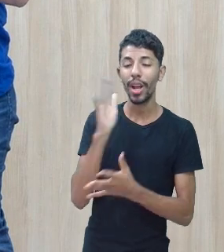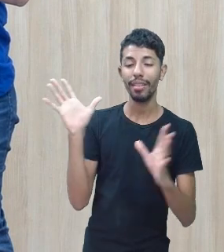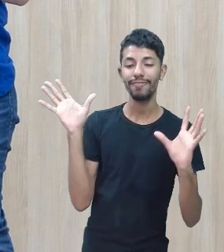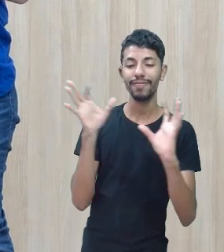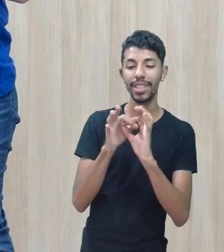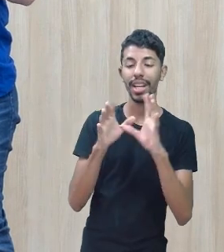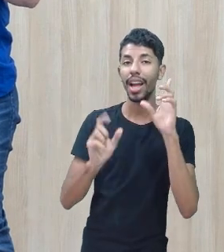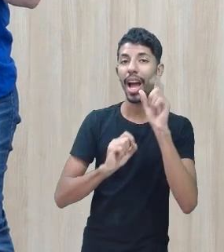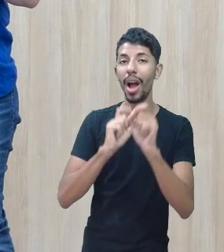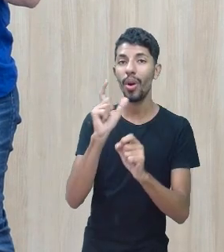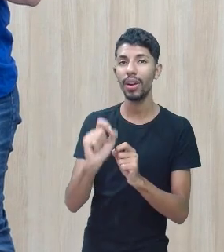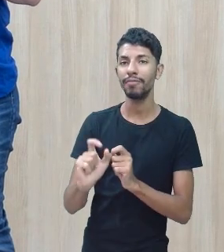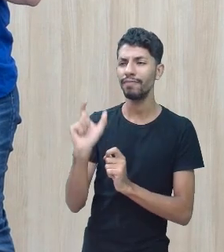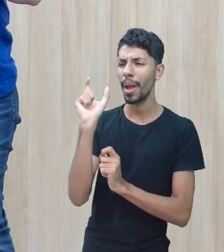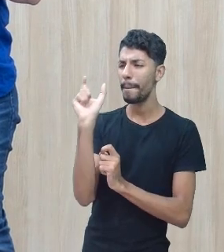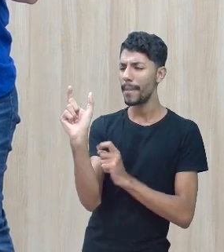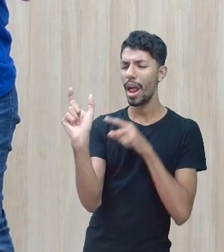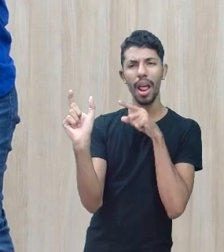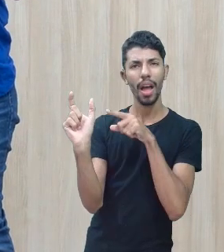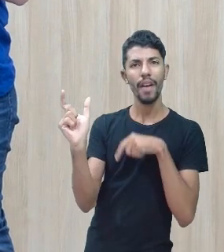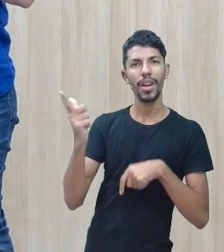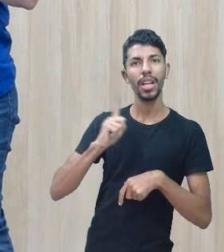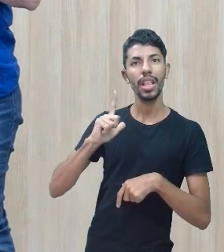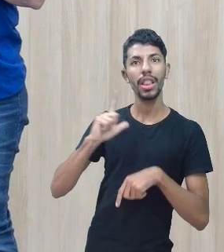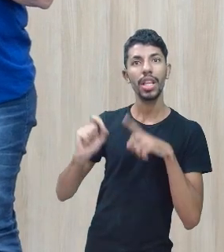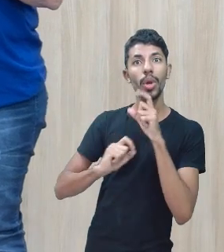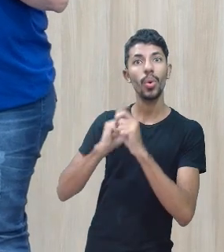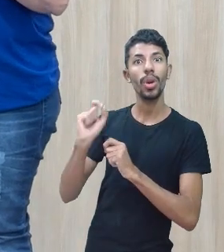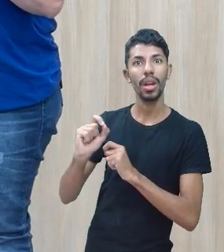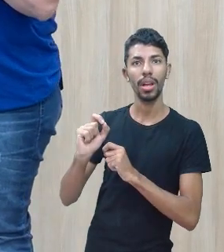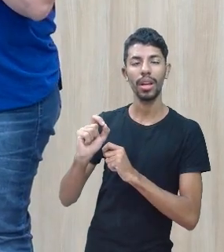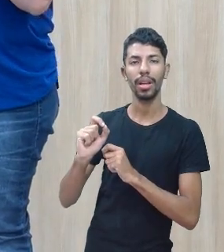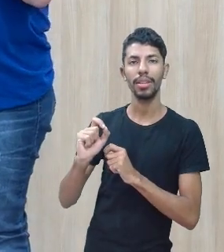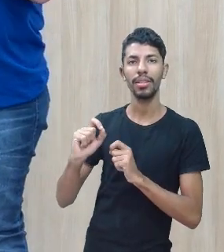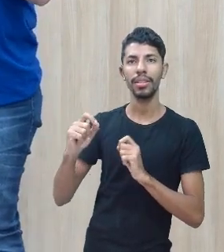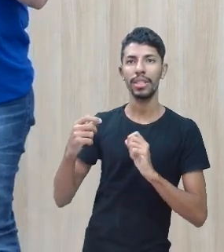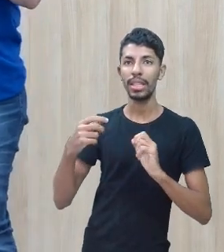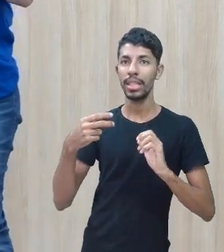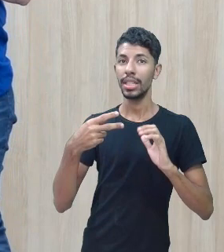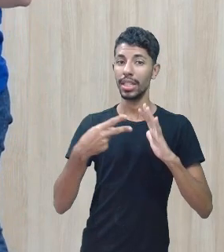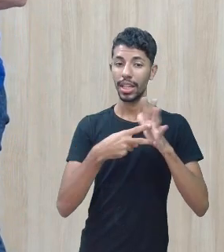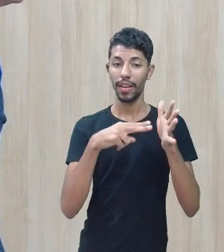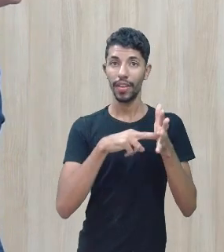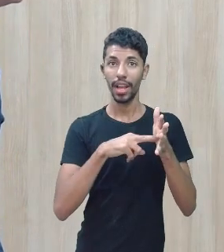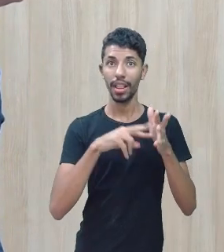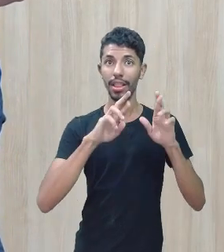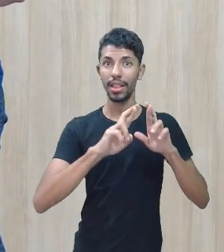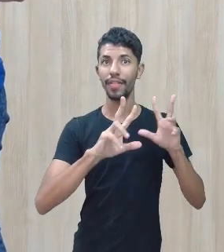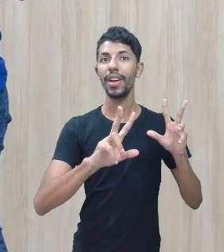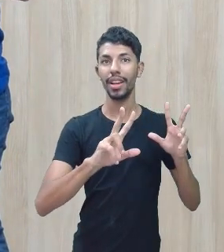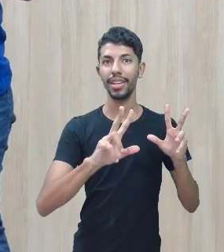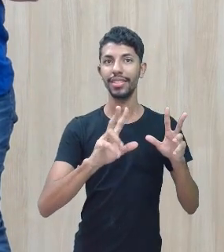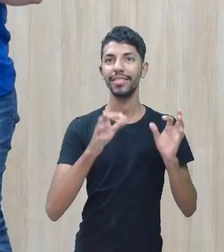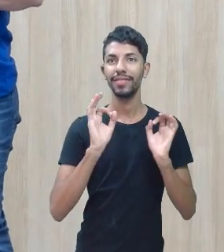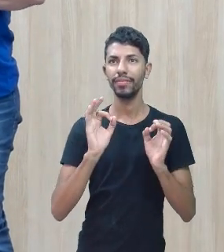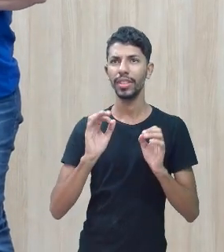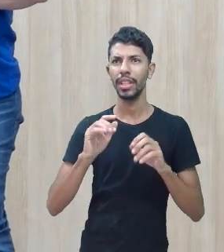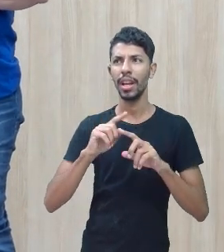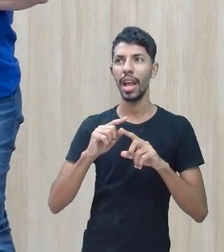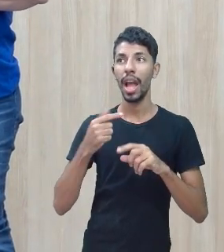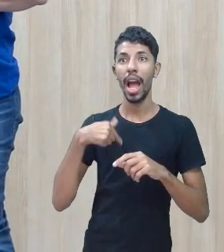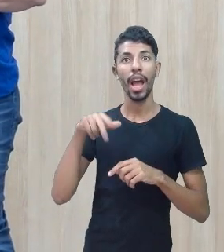relacionados a palavras que tinham sentidos diferentes, e aí eu coloquei uma